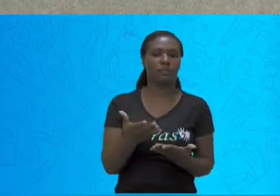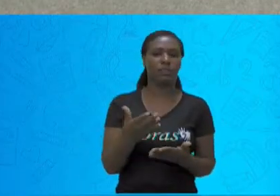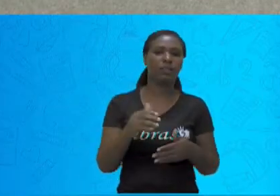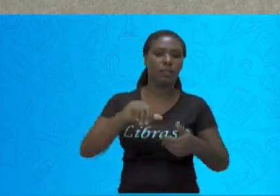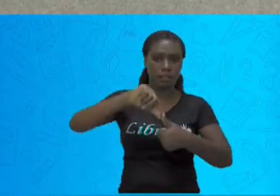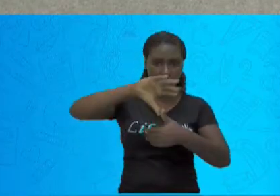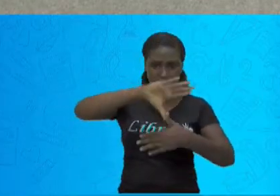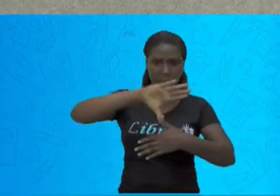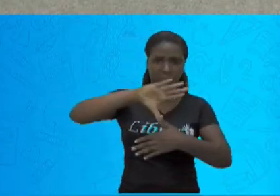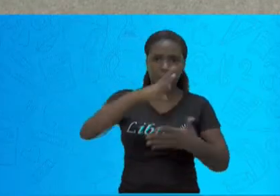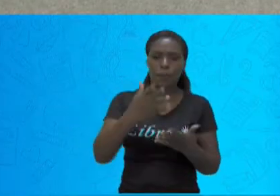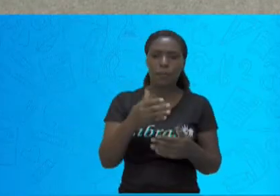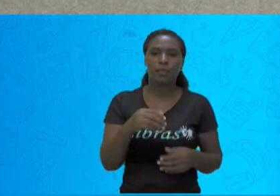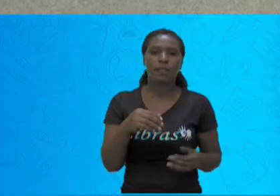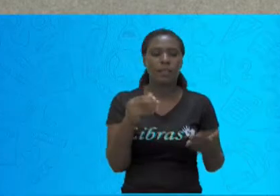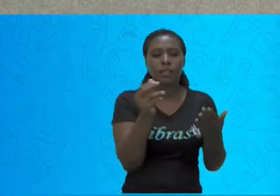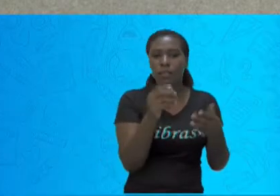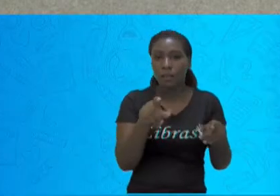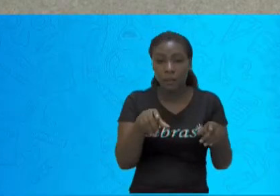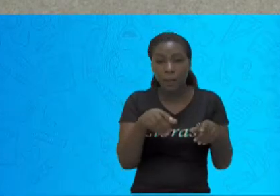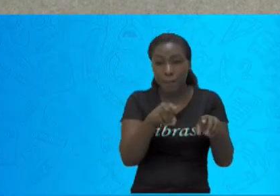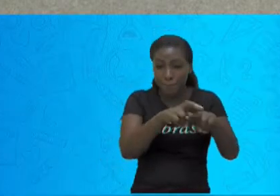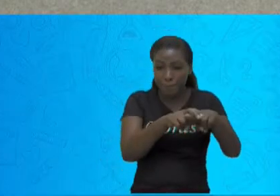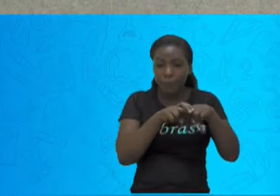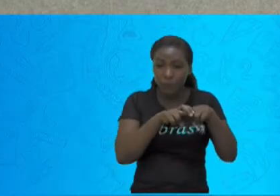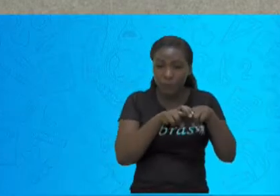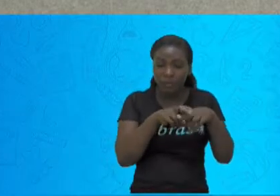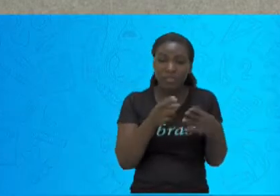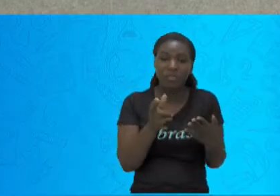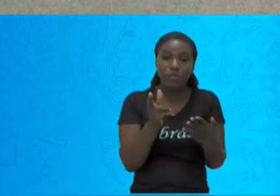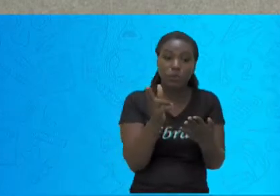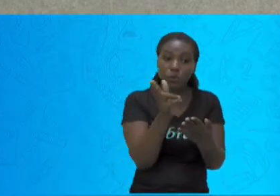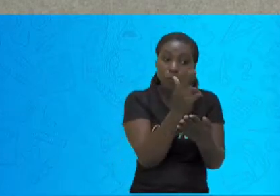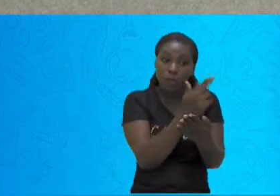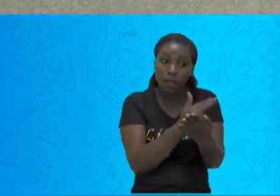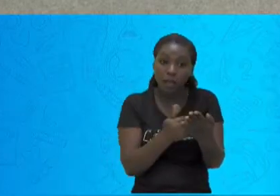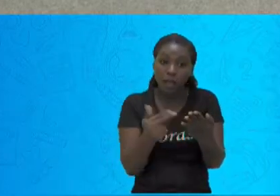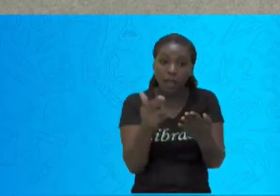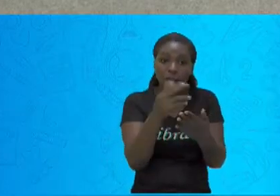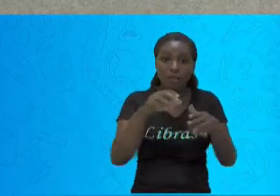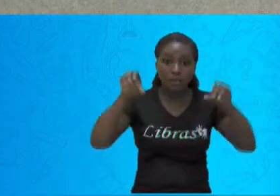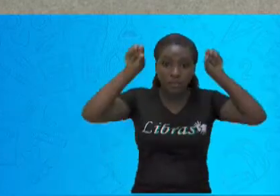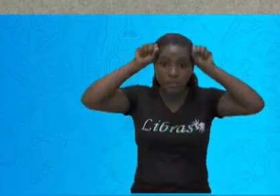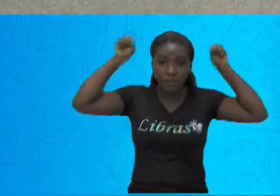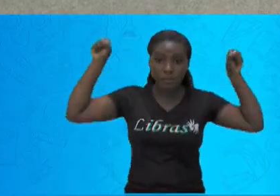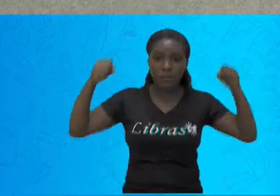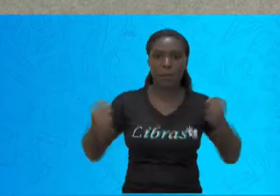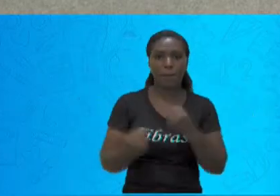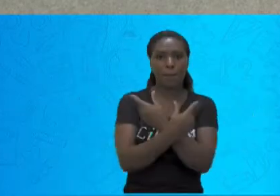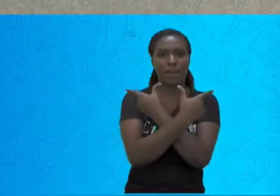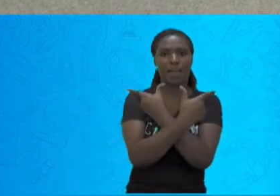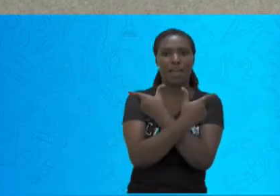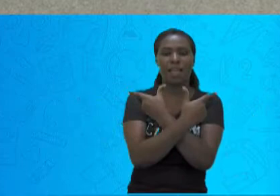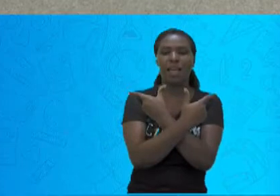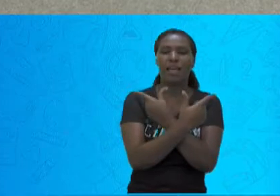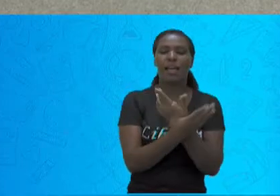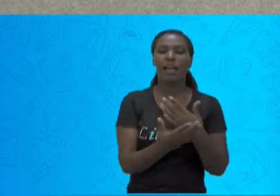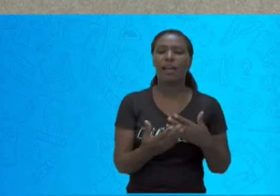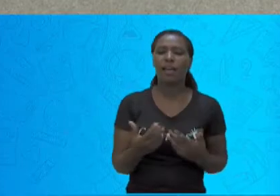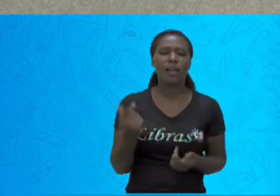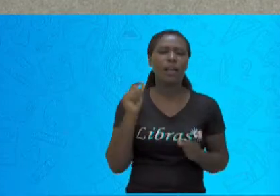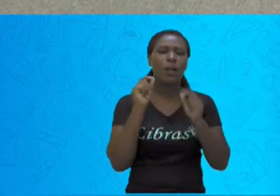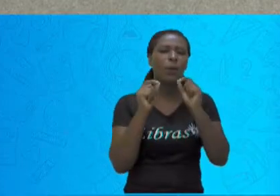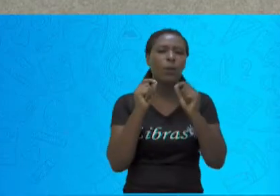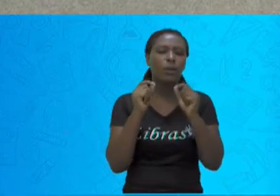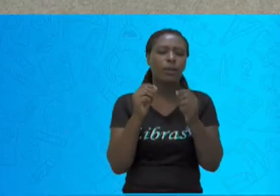a arte maia ela é considerada clássica, porque ela vai ter uma